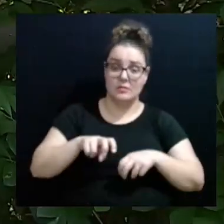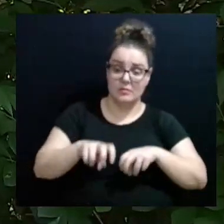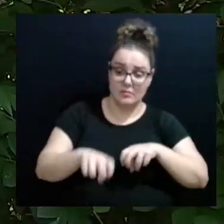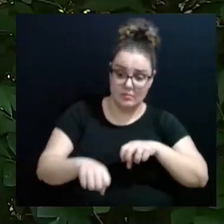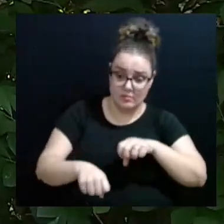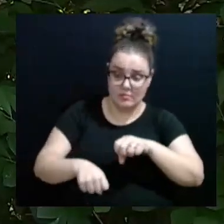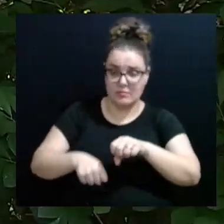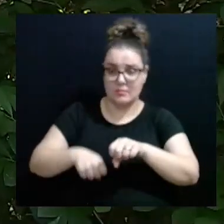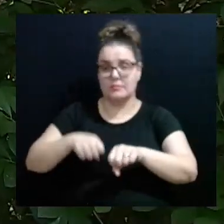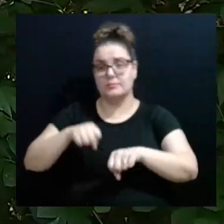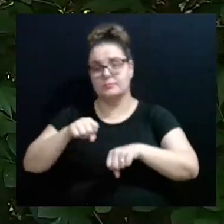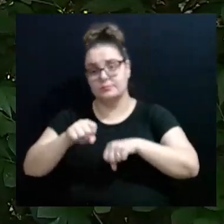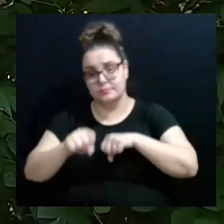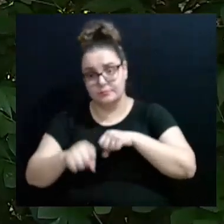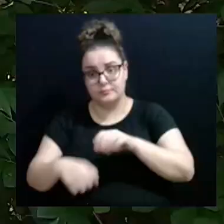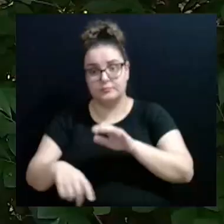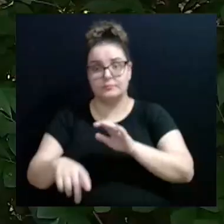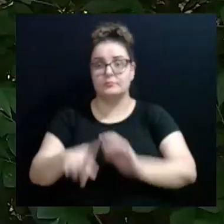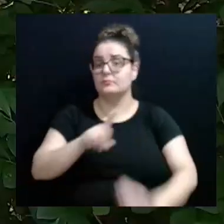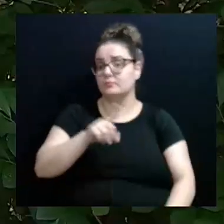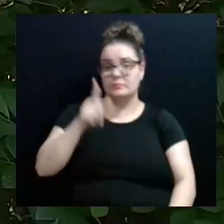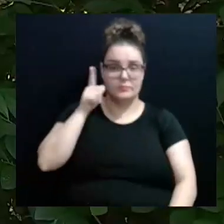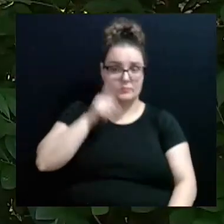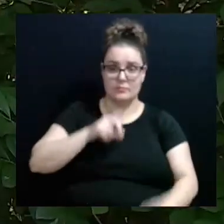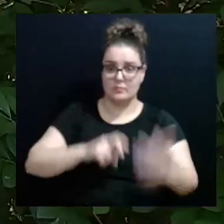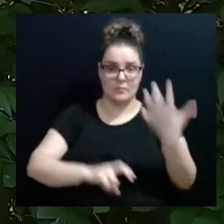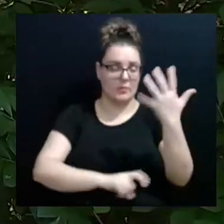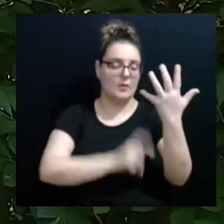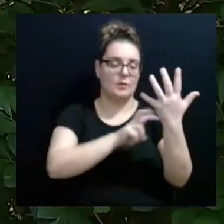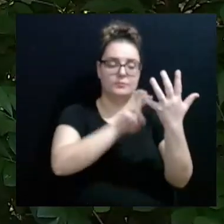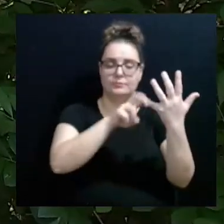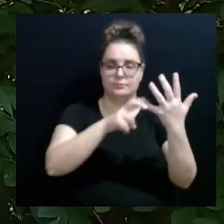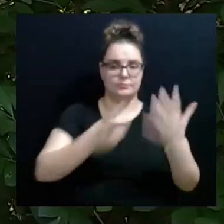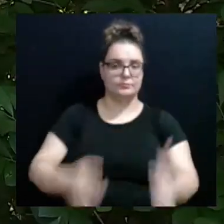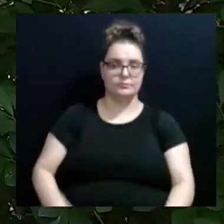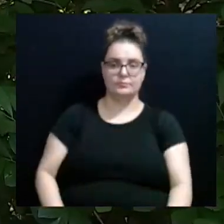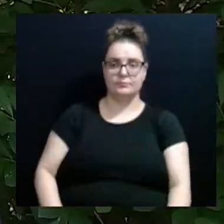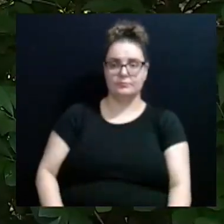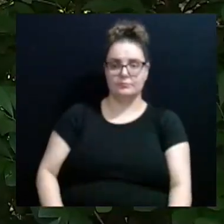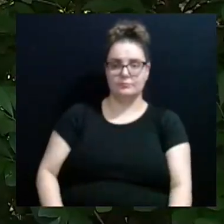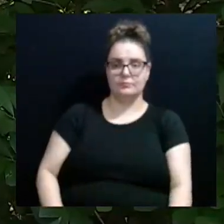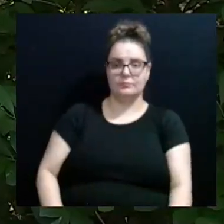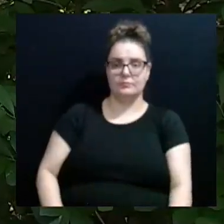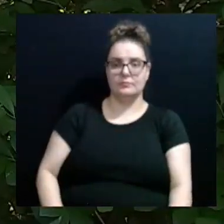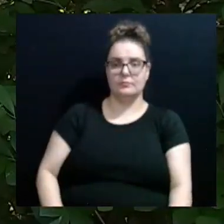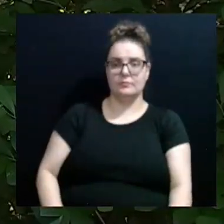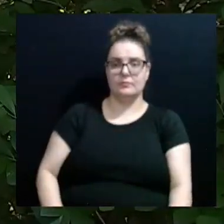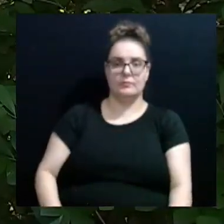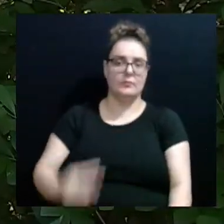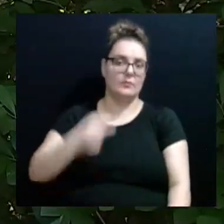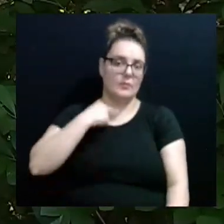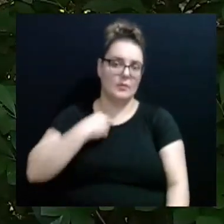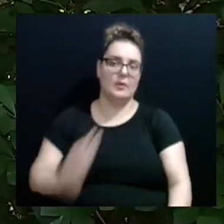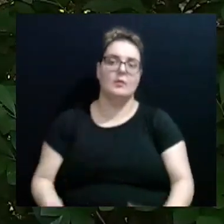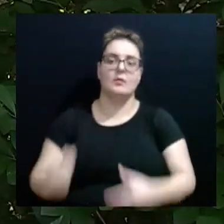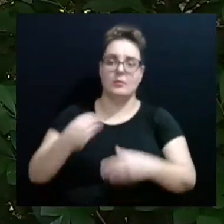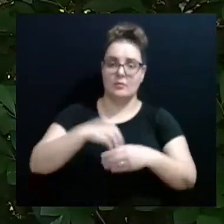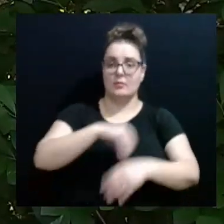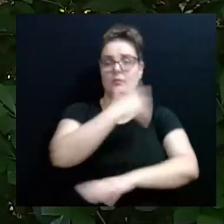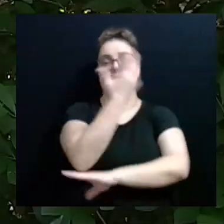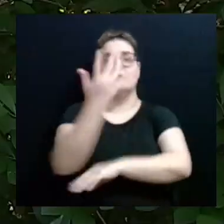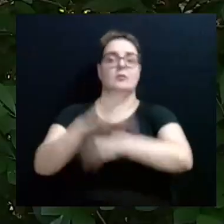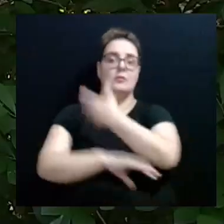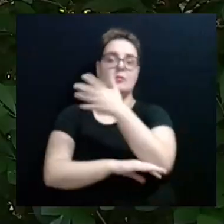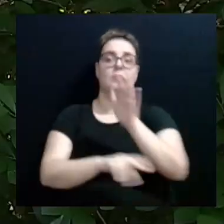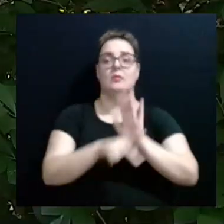faz parte, ele não consegue escalar, tá? E então ele não pode ser reintroduzido na natureza. Ele faz parte do nosso